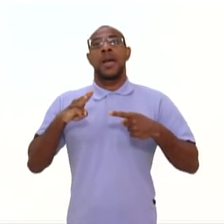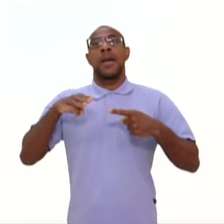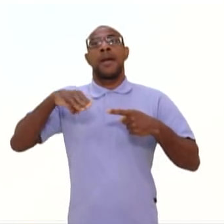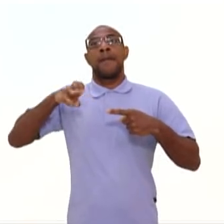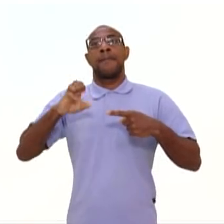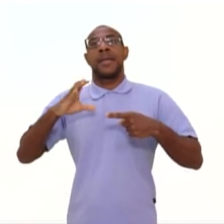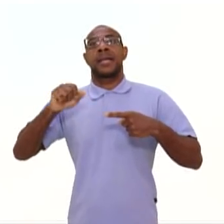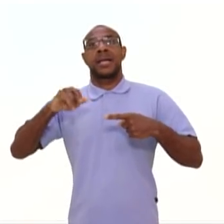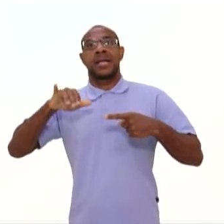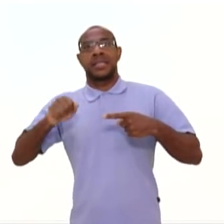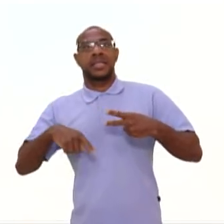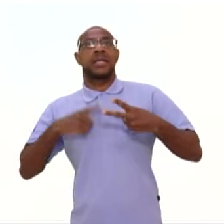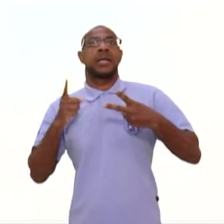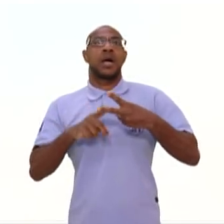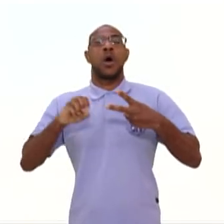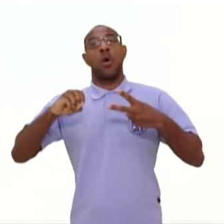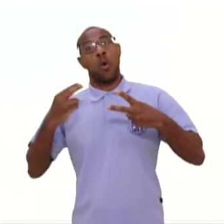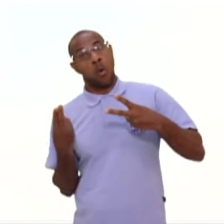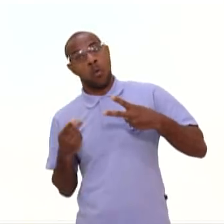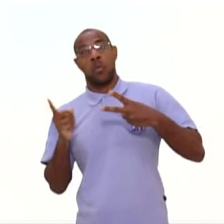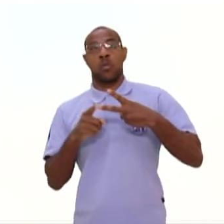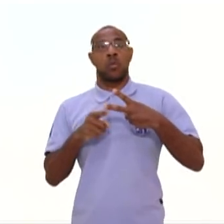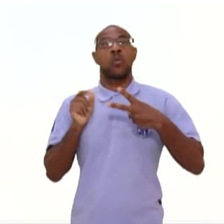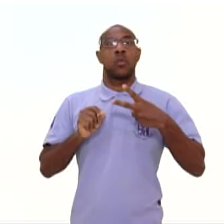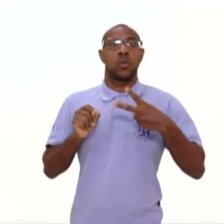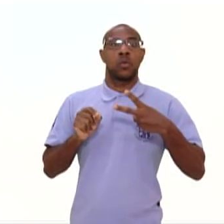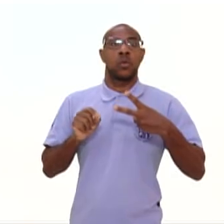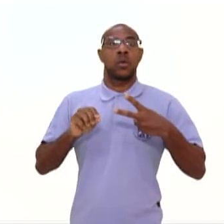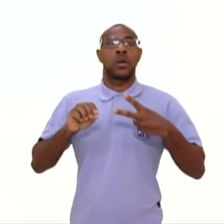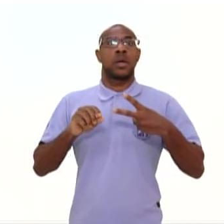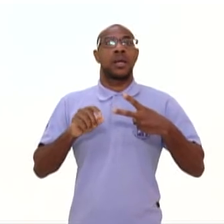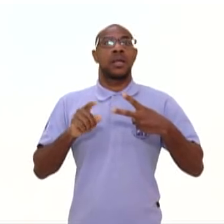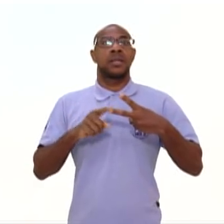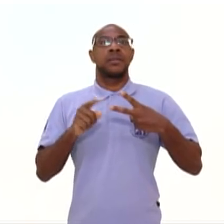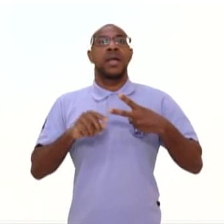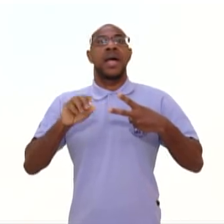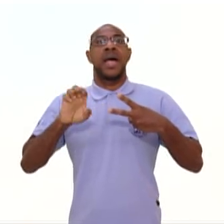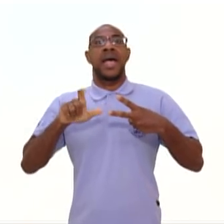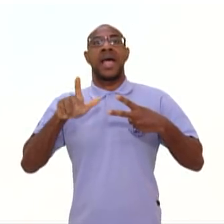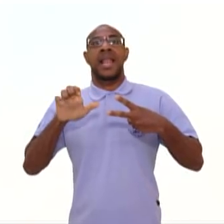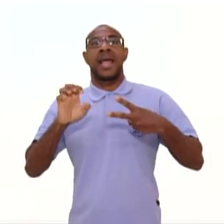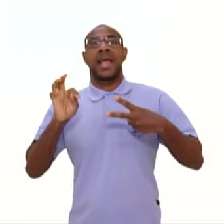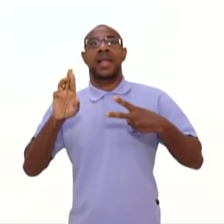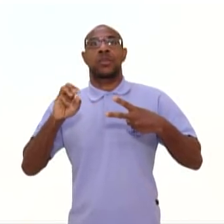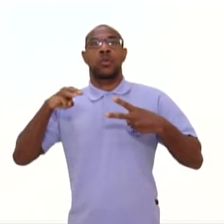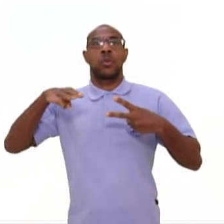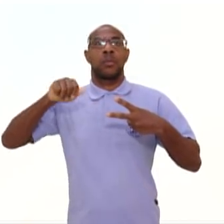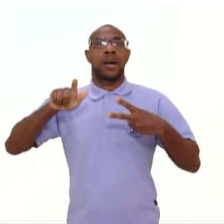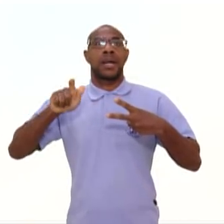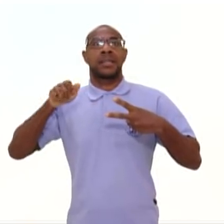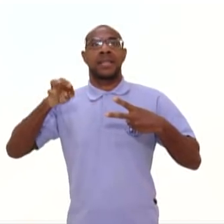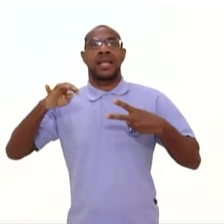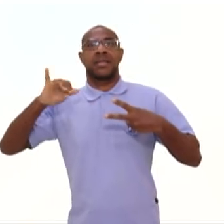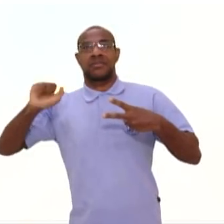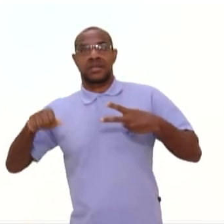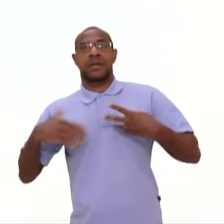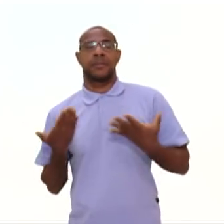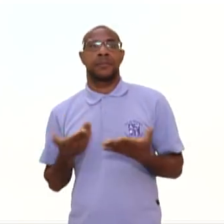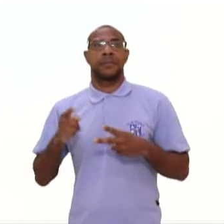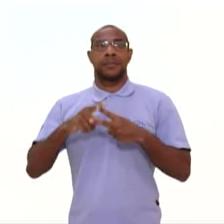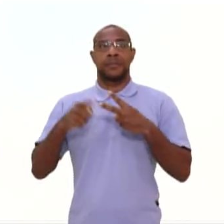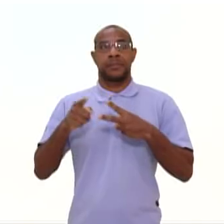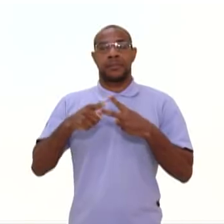mecânica ou ela pode ser definida, então, como onda eletromagnética. Dentro desse contexto, vamos aqui fazer